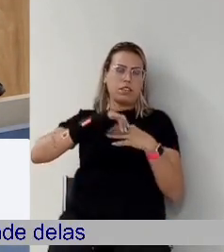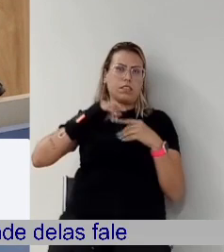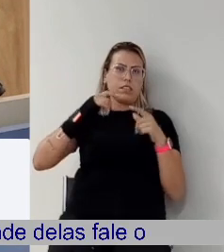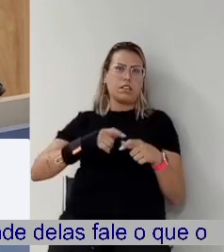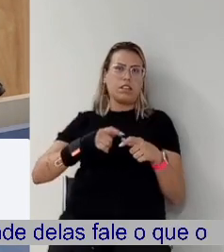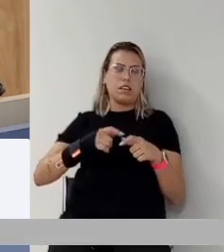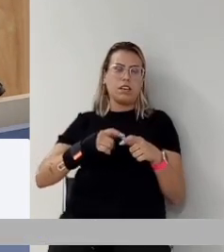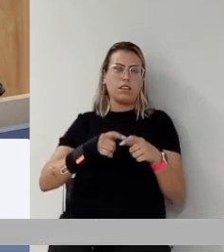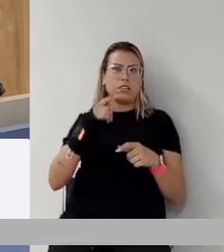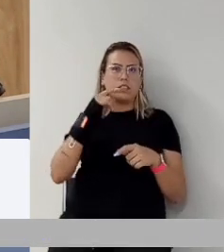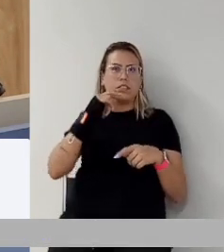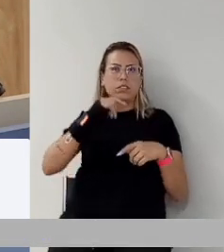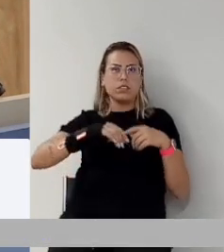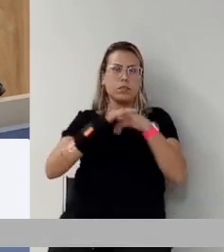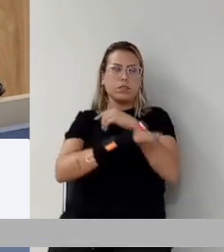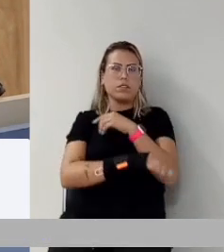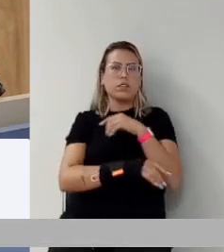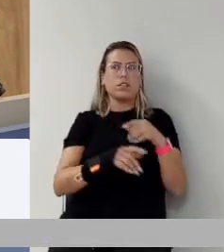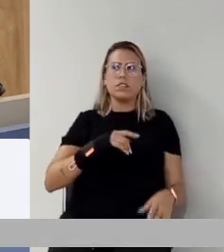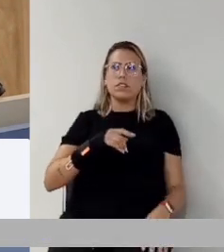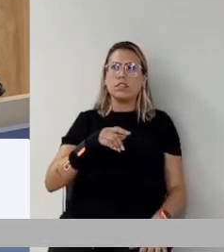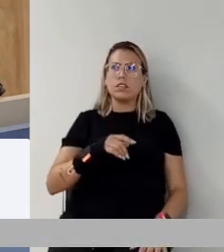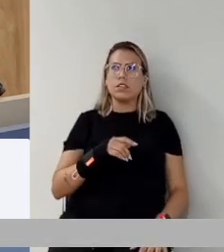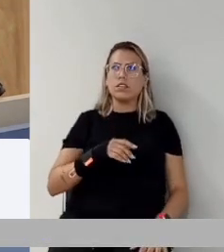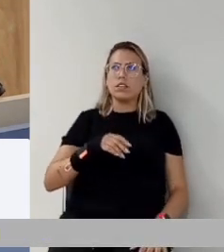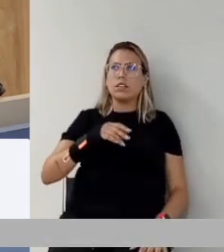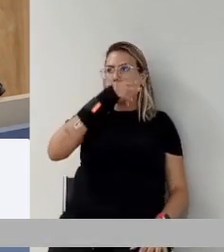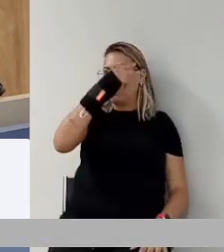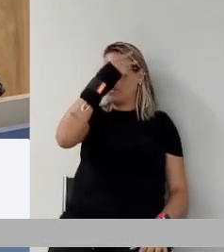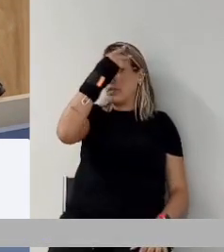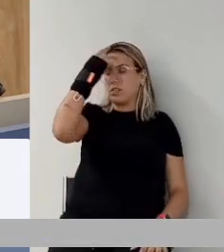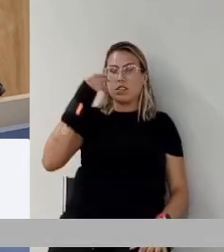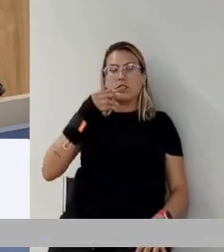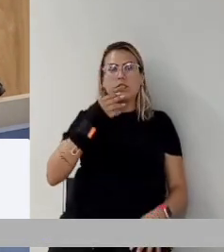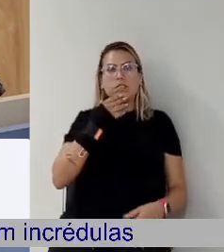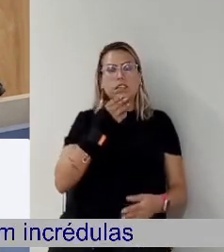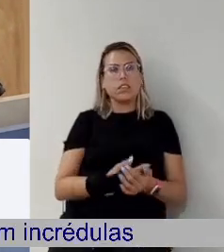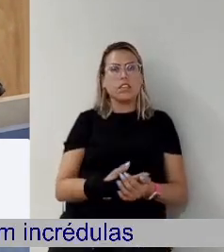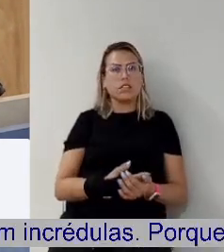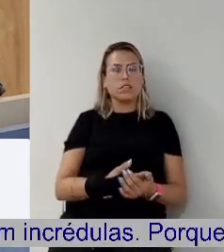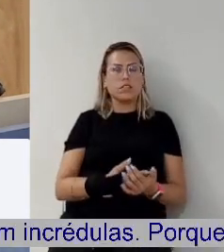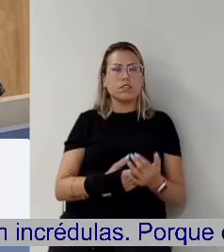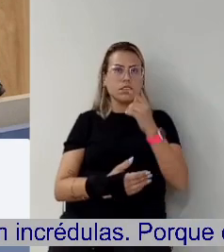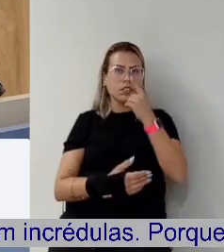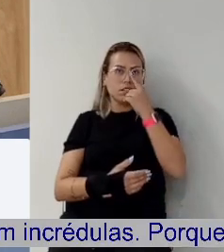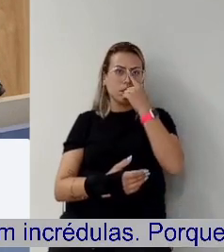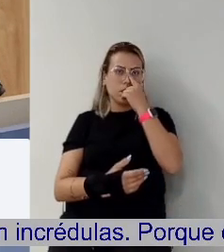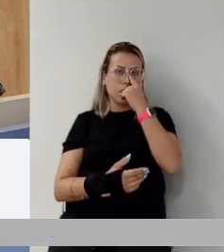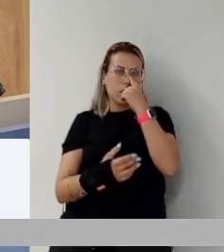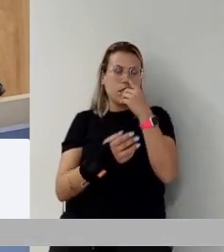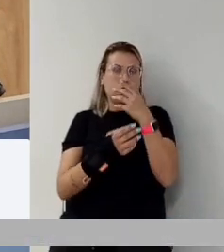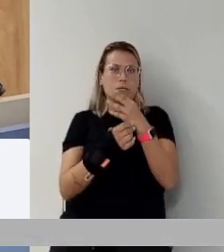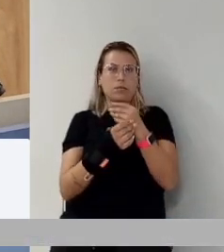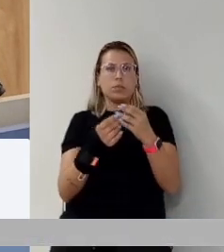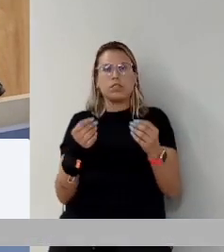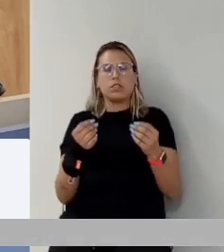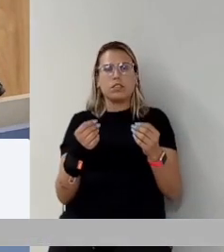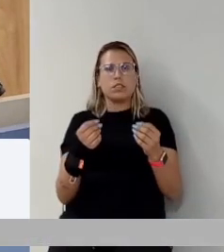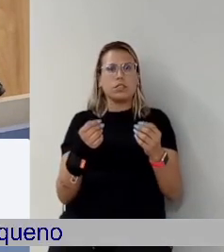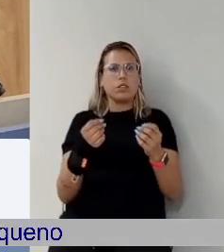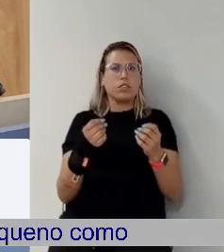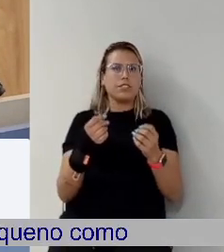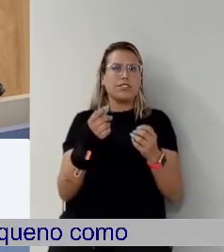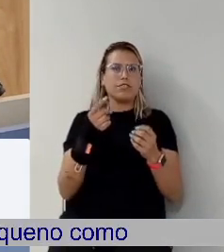hospital tabuleiro hoje tem as pessoas ficam incrédulas porque é muita coisa para um município tão pequeno como